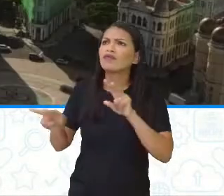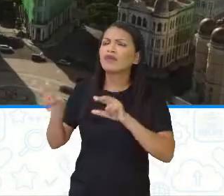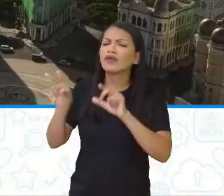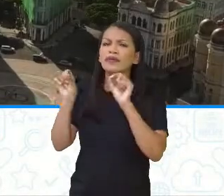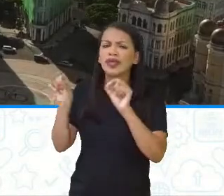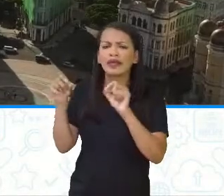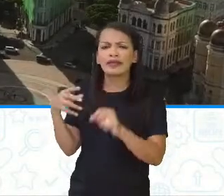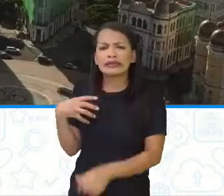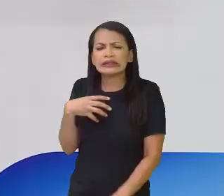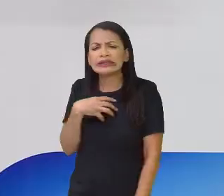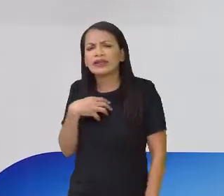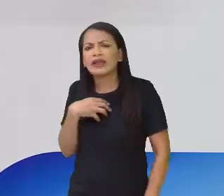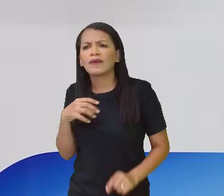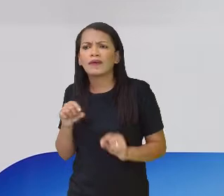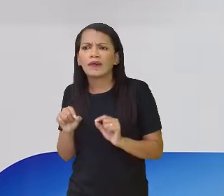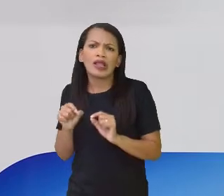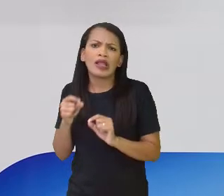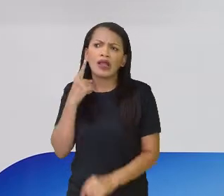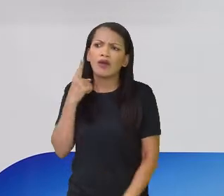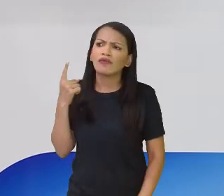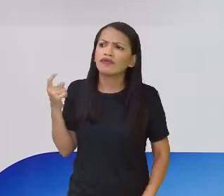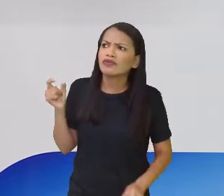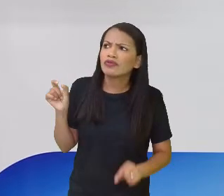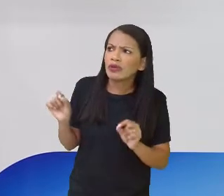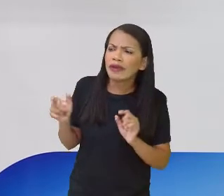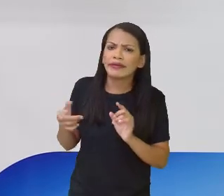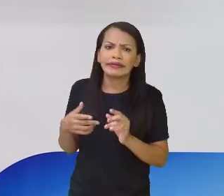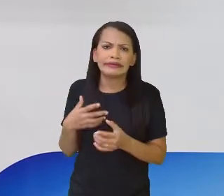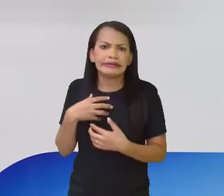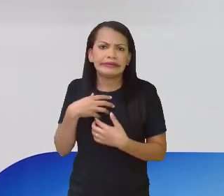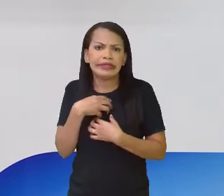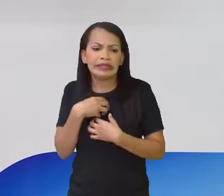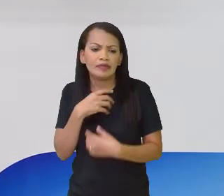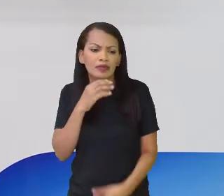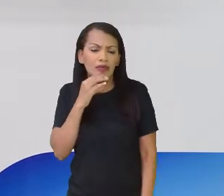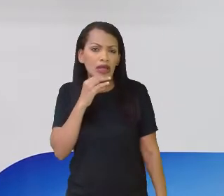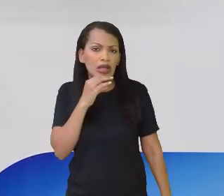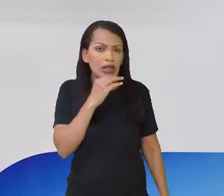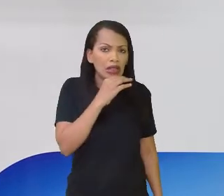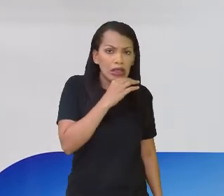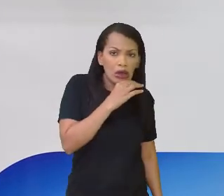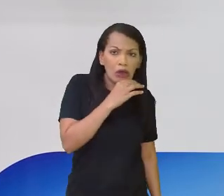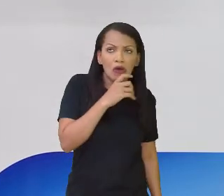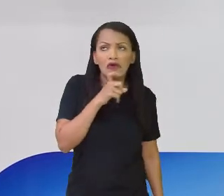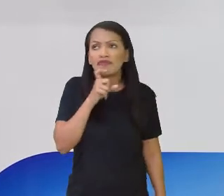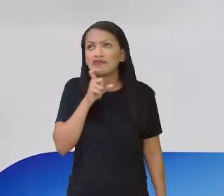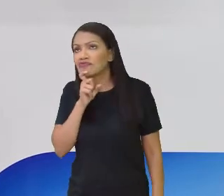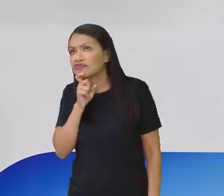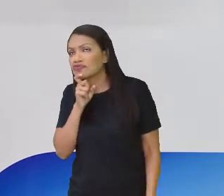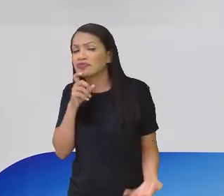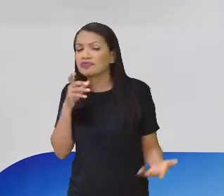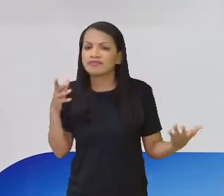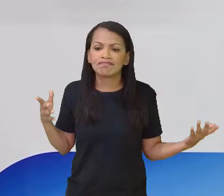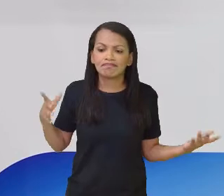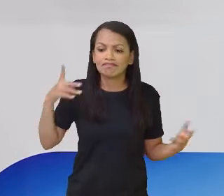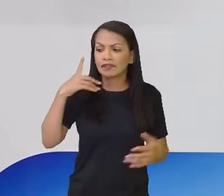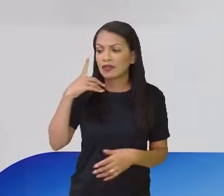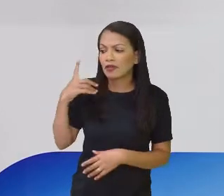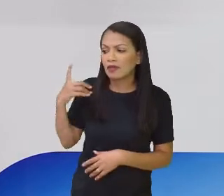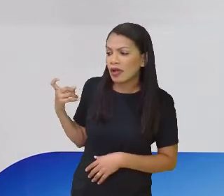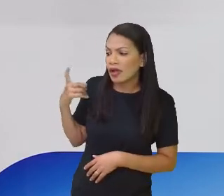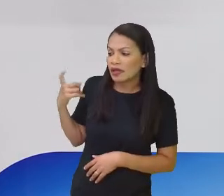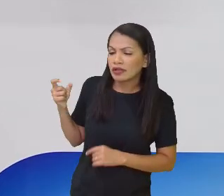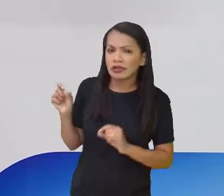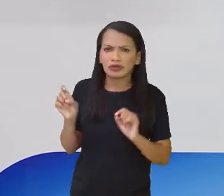aí nós sentiríamos mais frio ou calor? Quais o barulho que a gente ouviria?